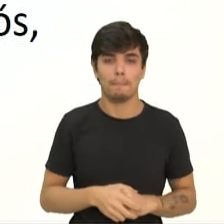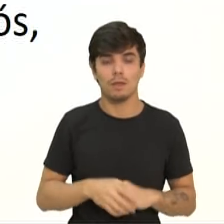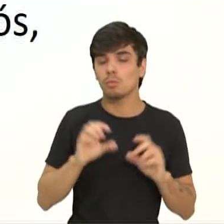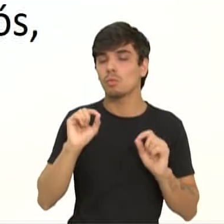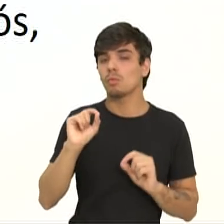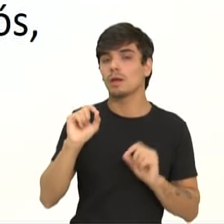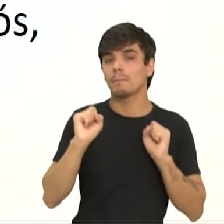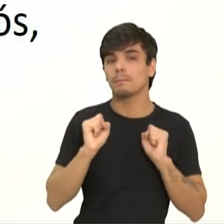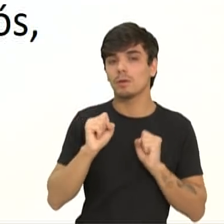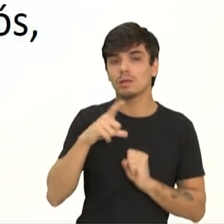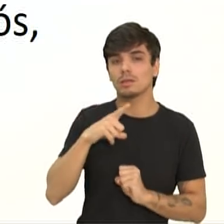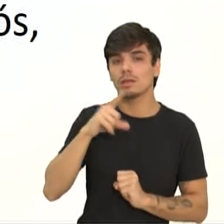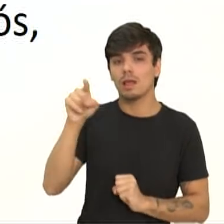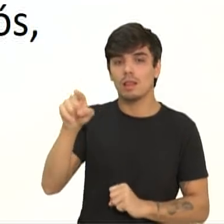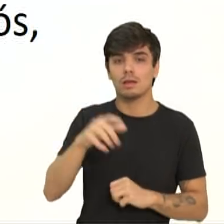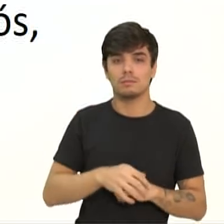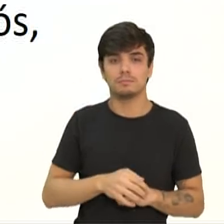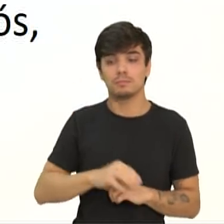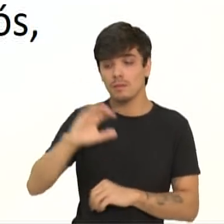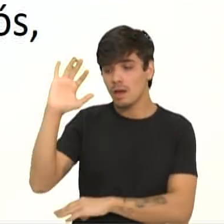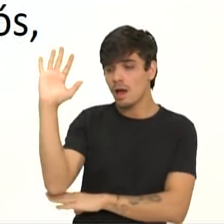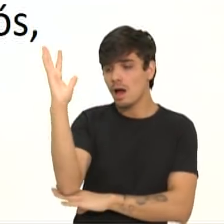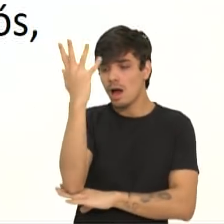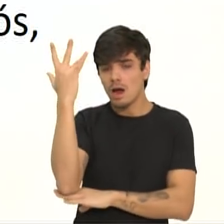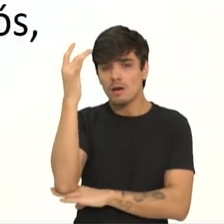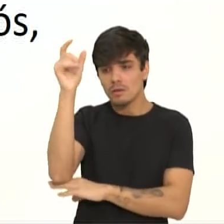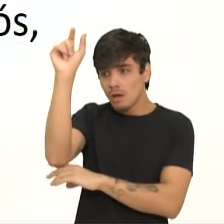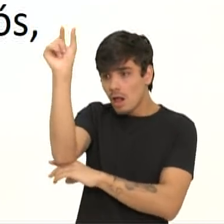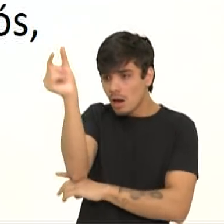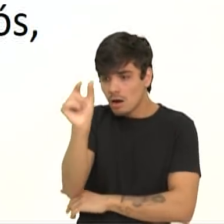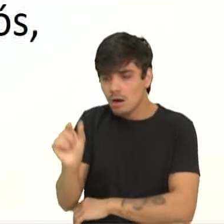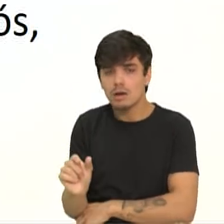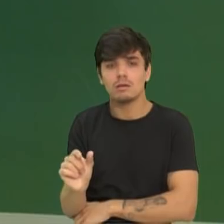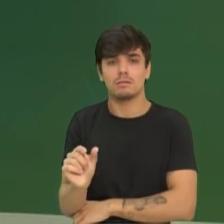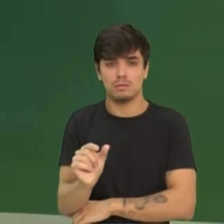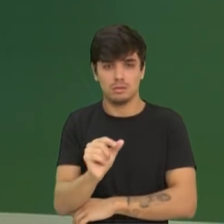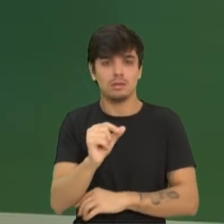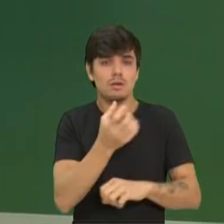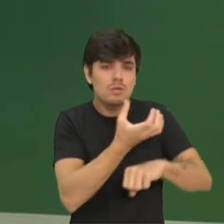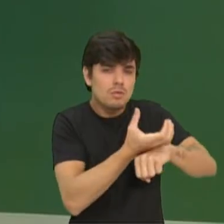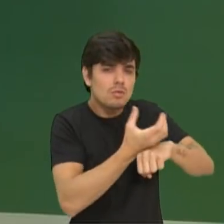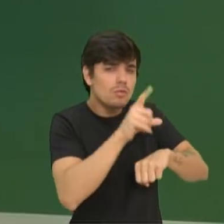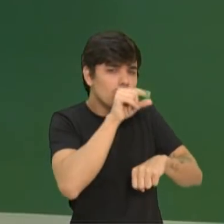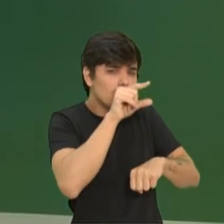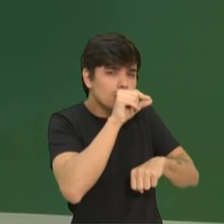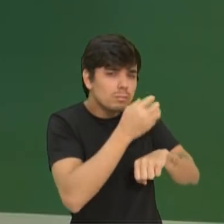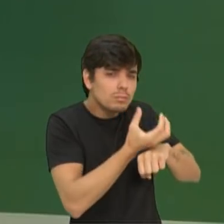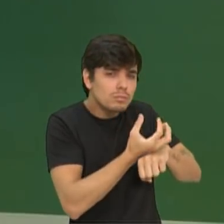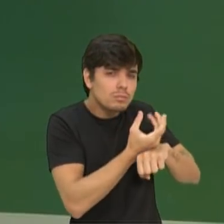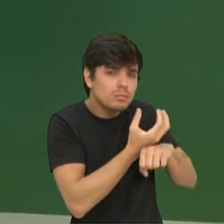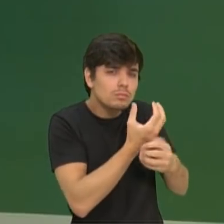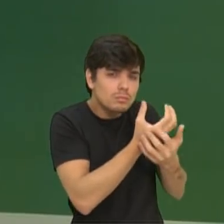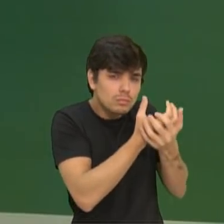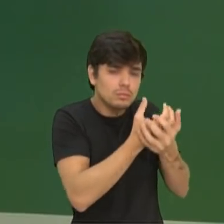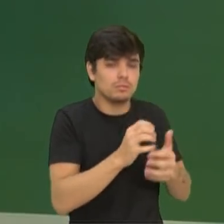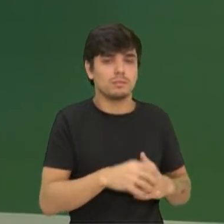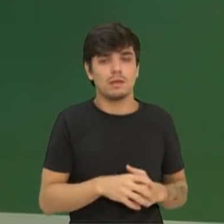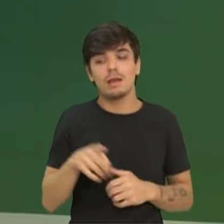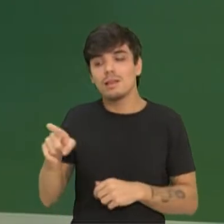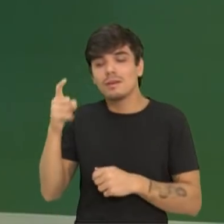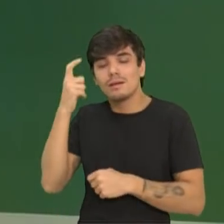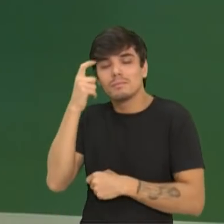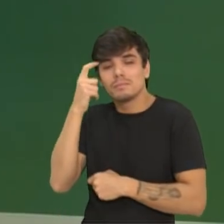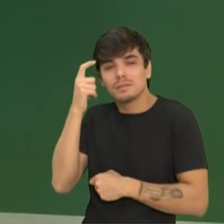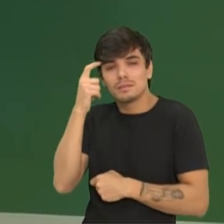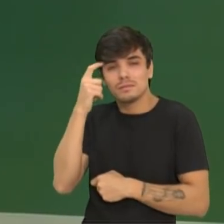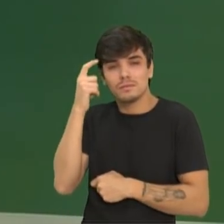lá? Árvores, cipós, ninhos de passarinhos? Eles ficam tentando imaginar, tentando prever o